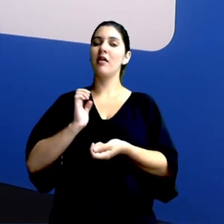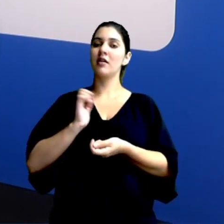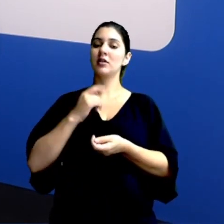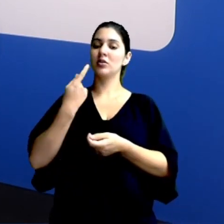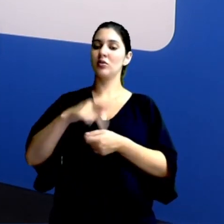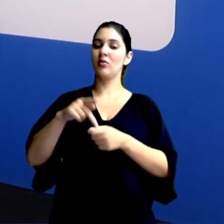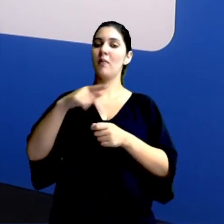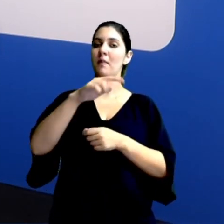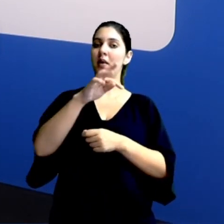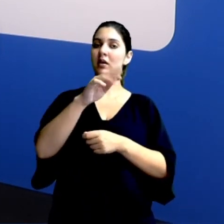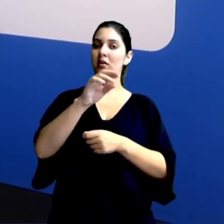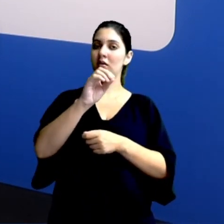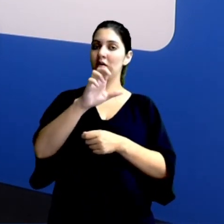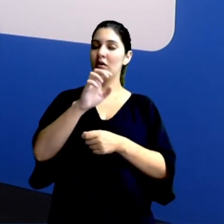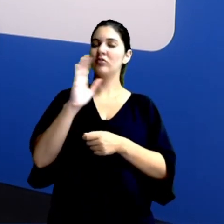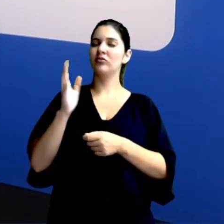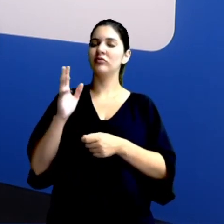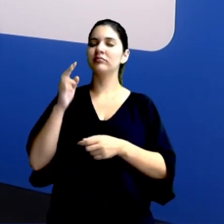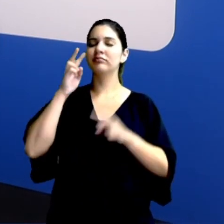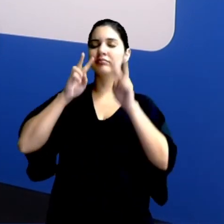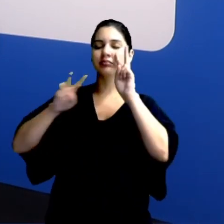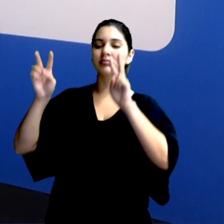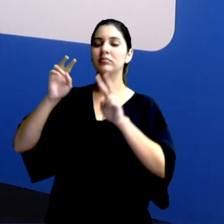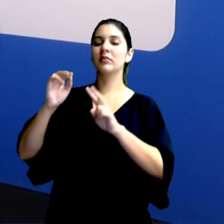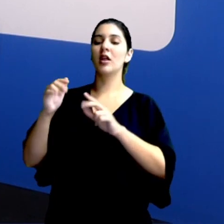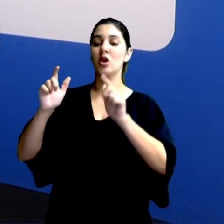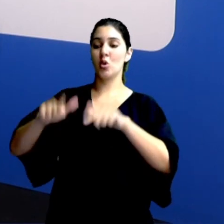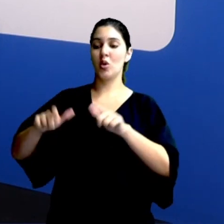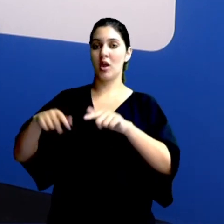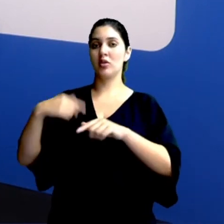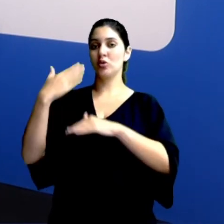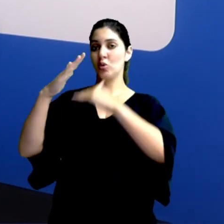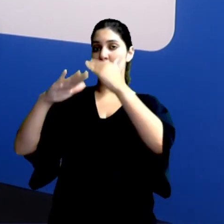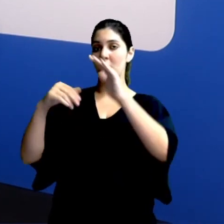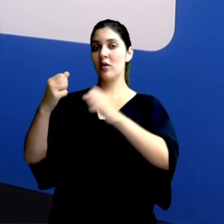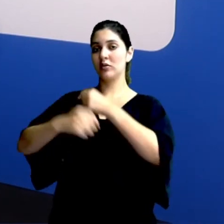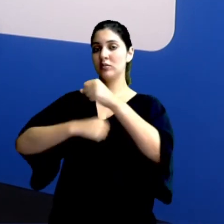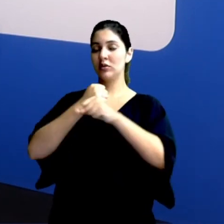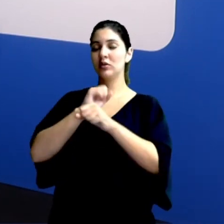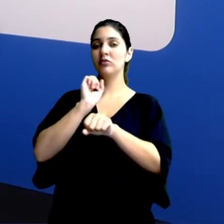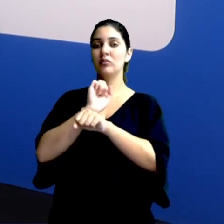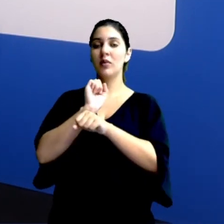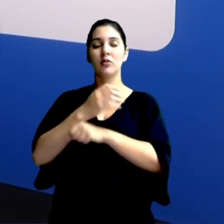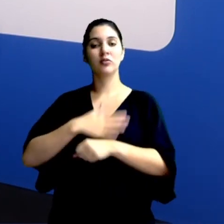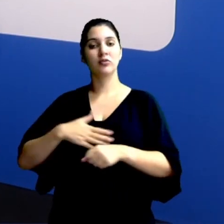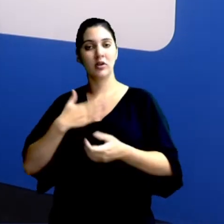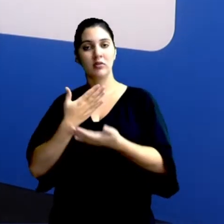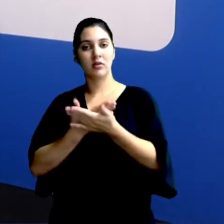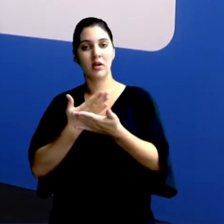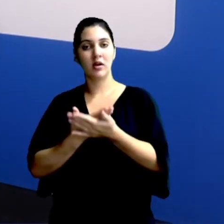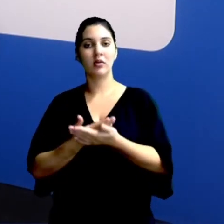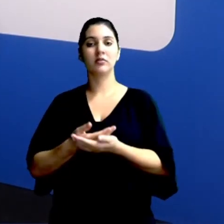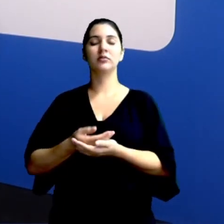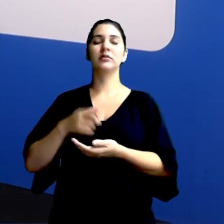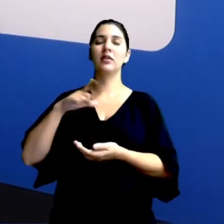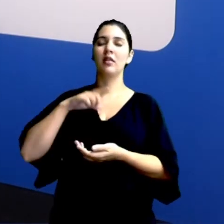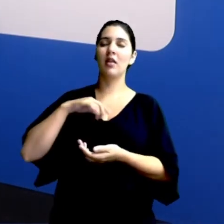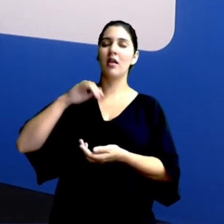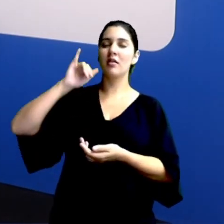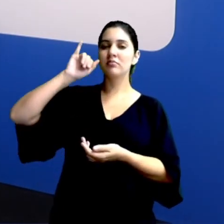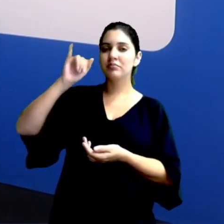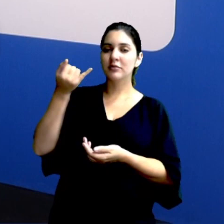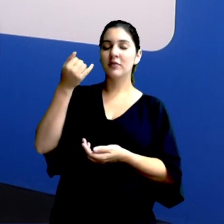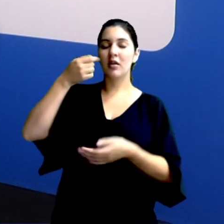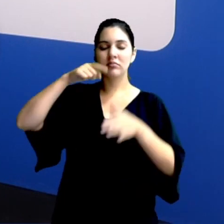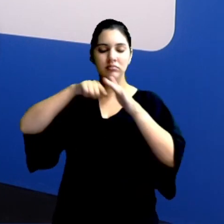Então a gente vai ouvir falar muito dessa região aí nos próximos anos. Então espero que vocês tenham gostado da aula, né, que tenham aproveitado, se